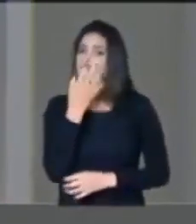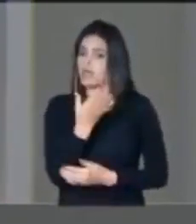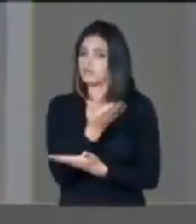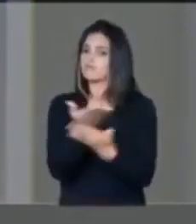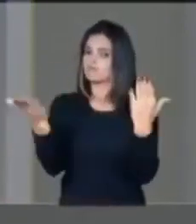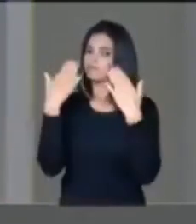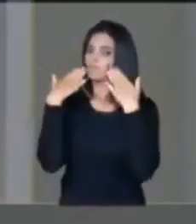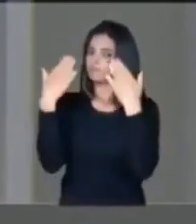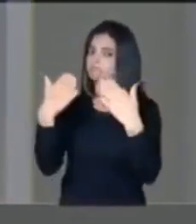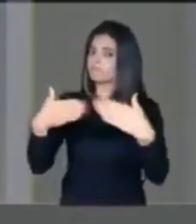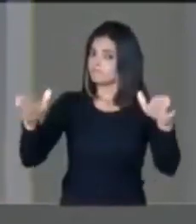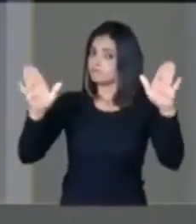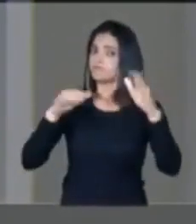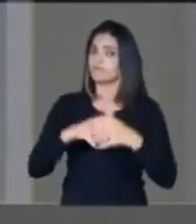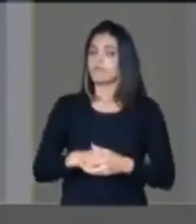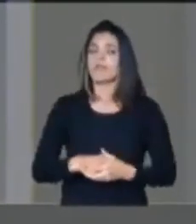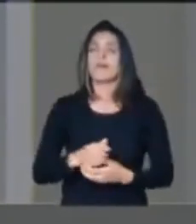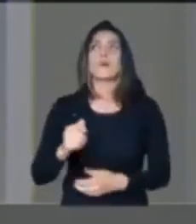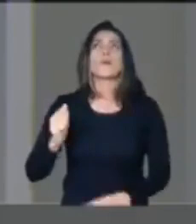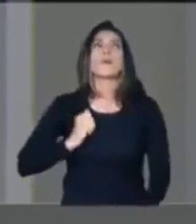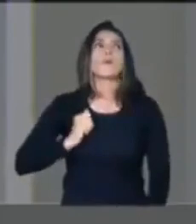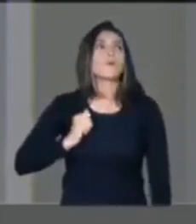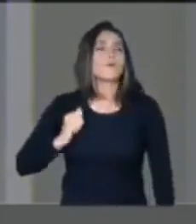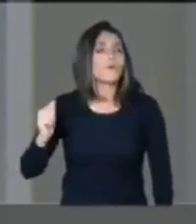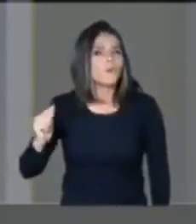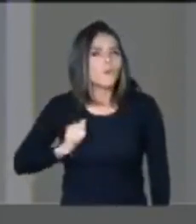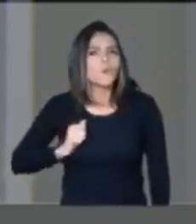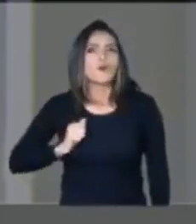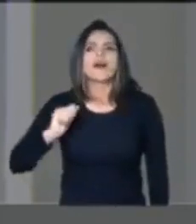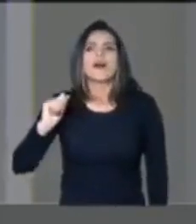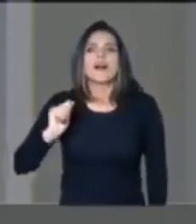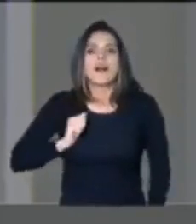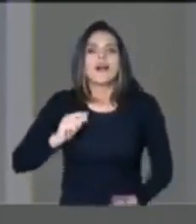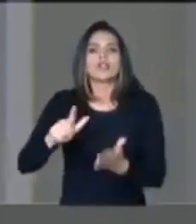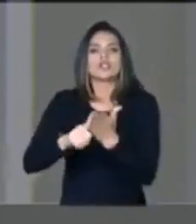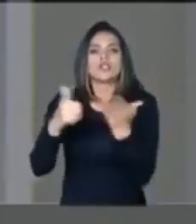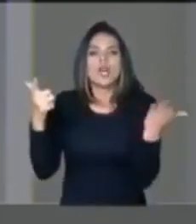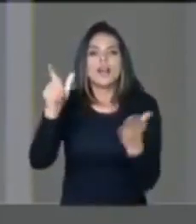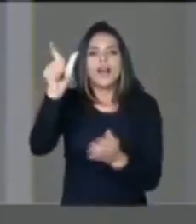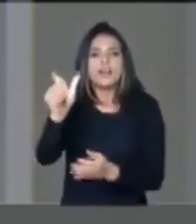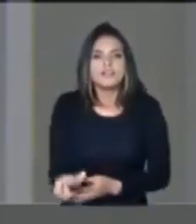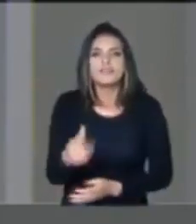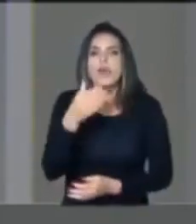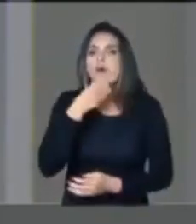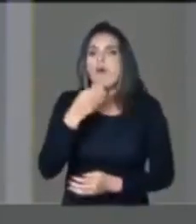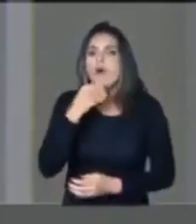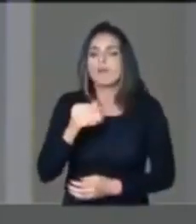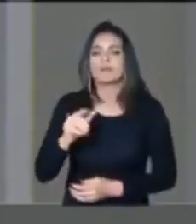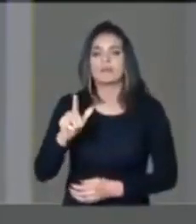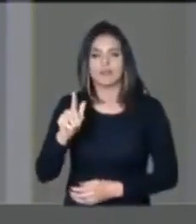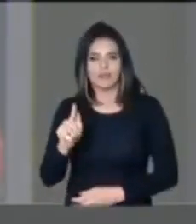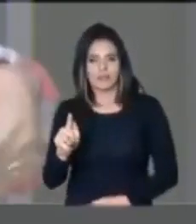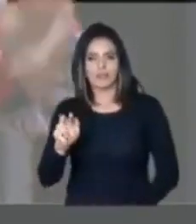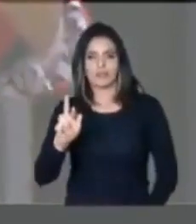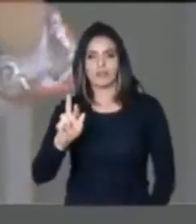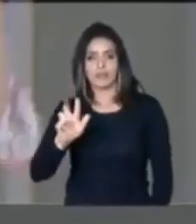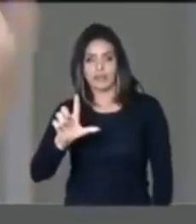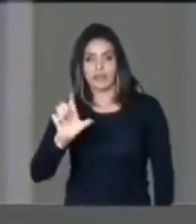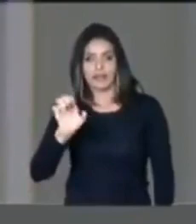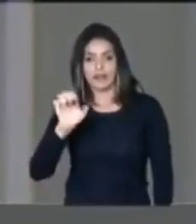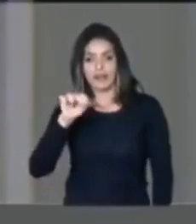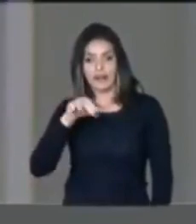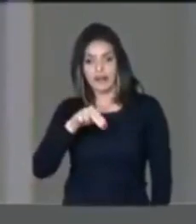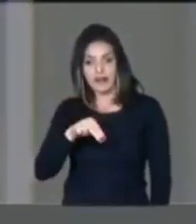sociedade brasileira. Ainda bem que o premiado jornalista Glenn Greenwald trouxe